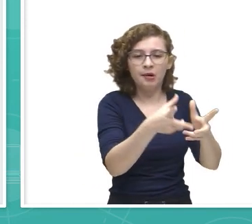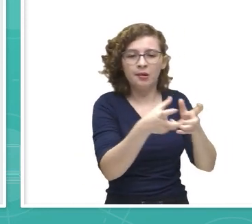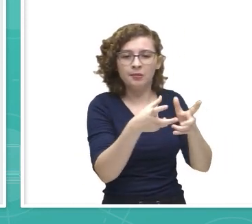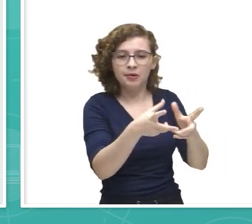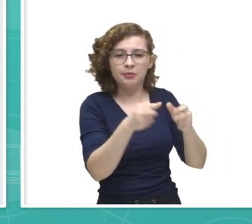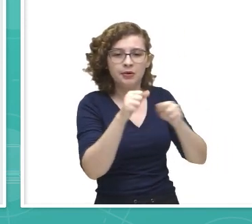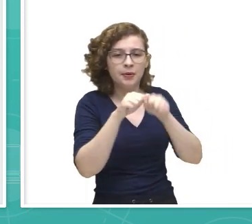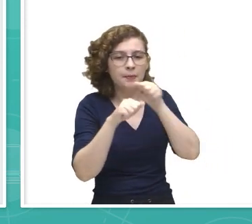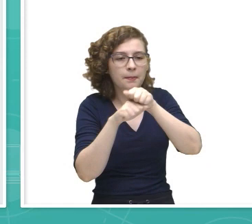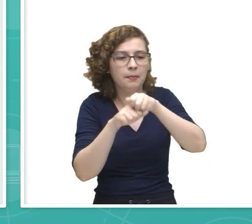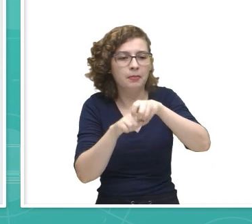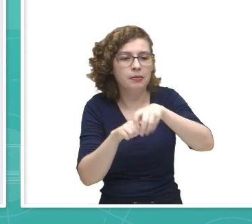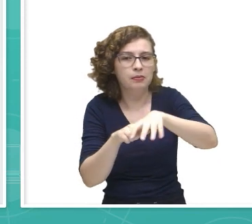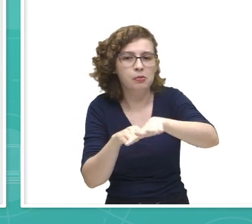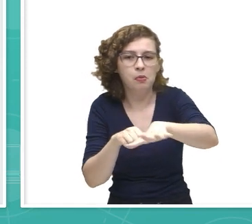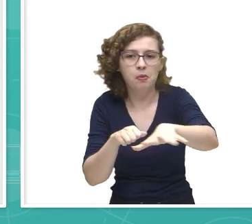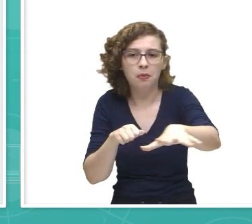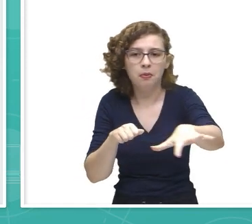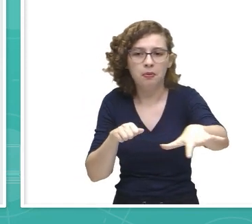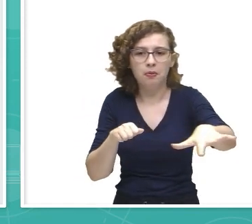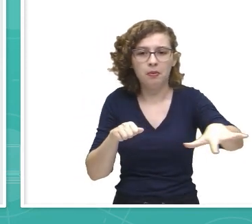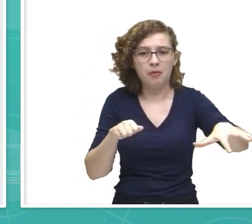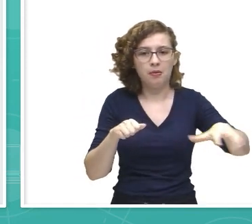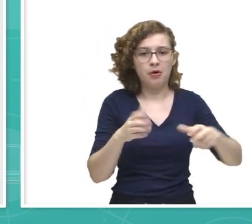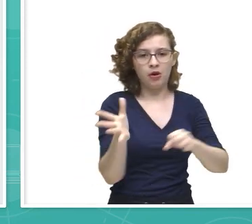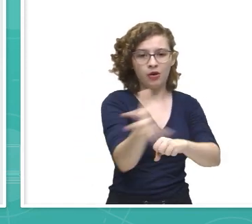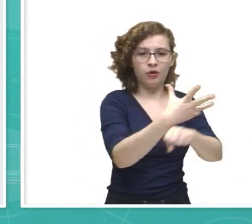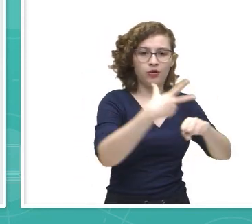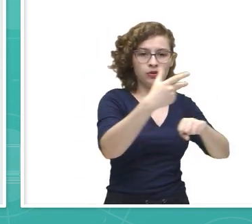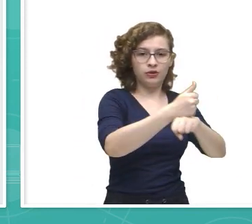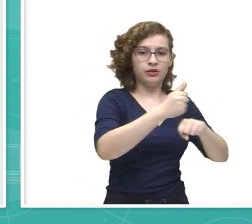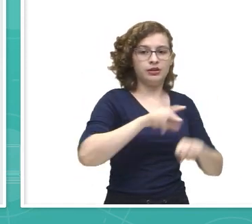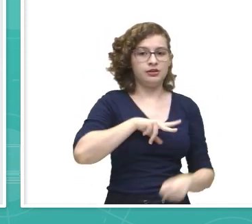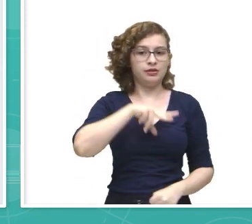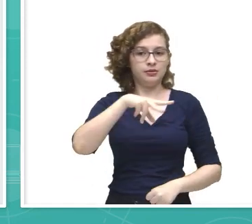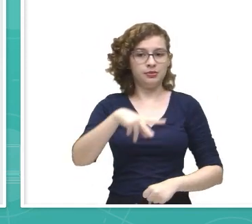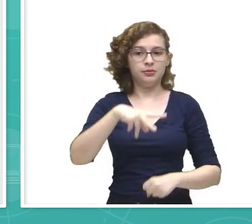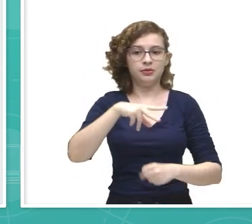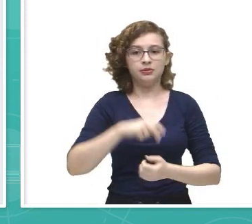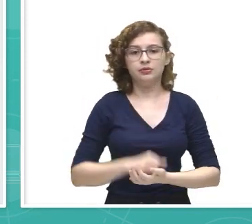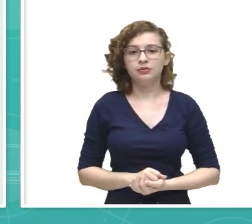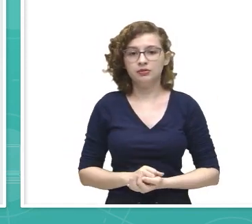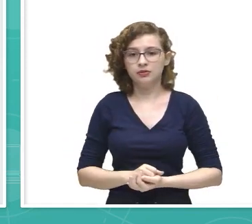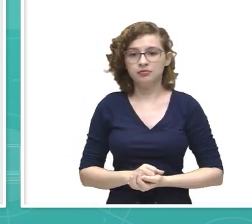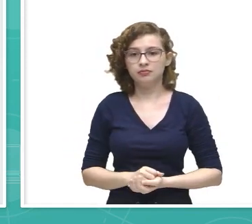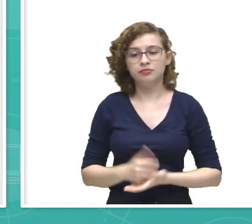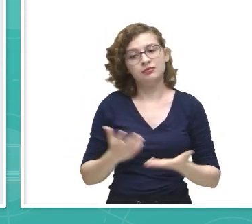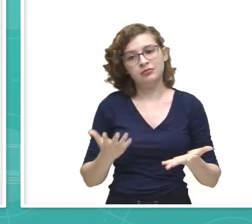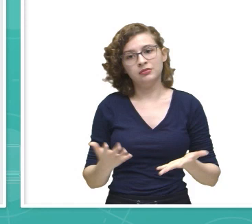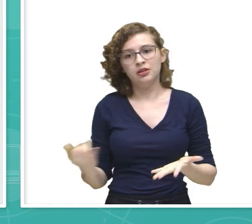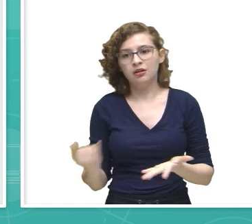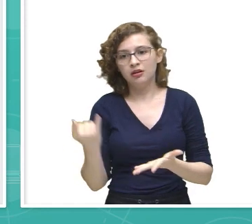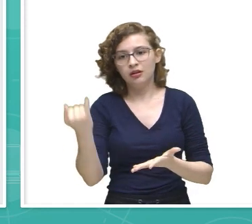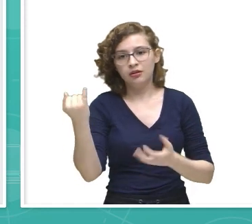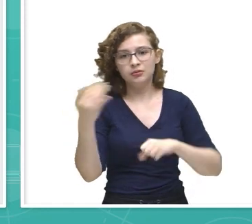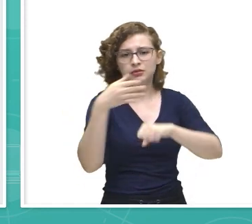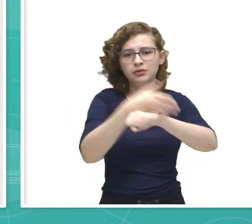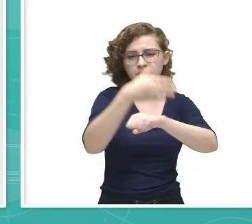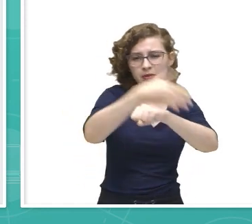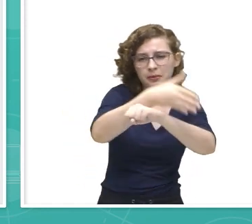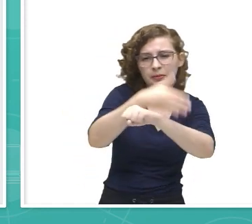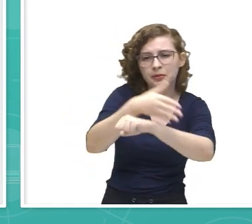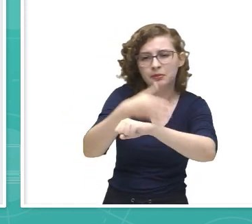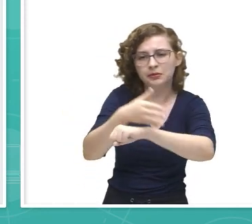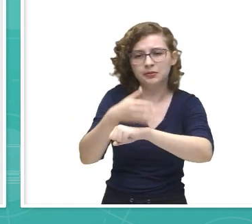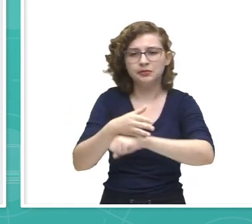expansão do território colonizado por Portugal. Basicamente, a importância dessas expedições, as entradas